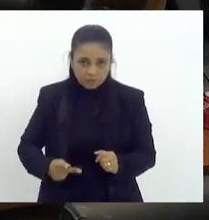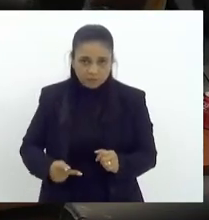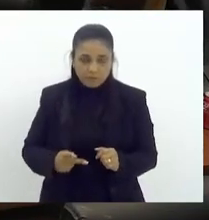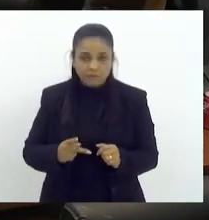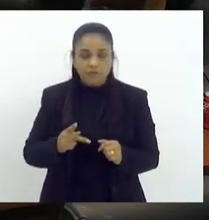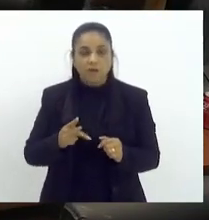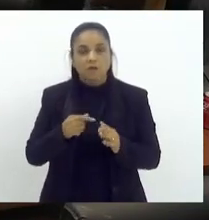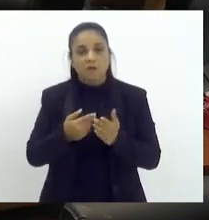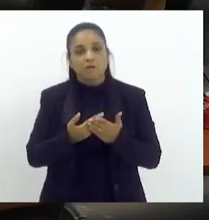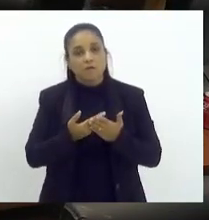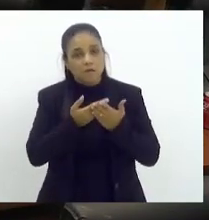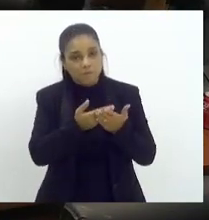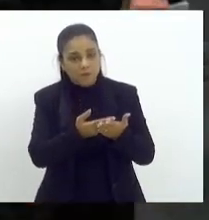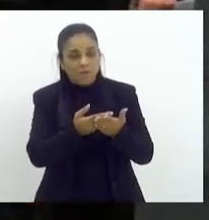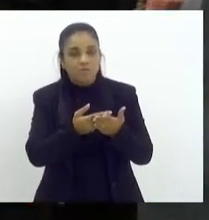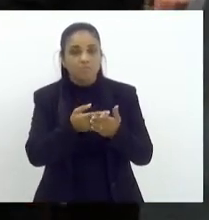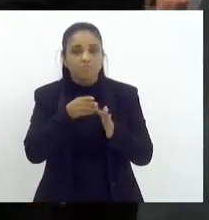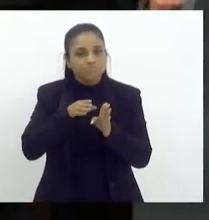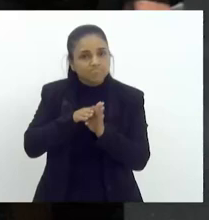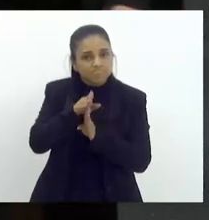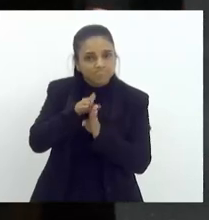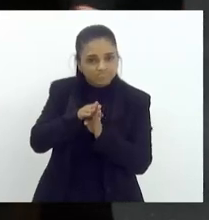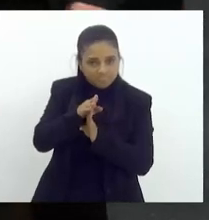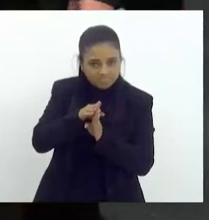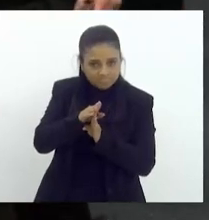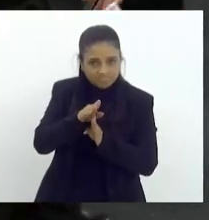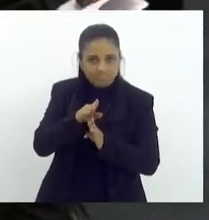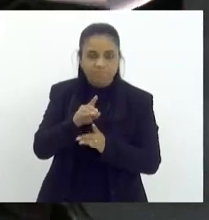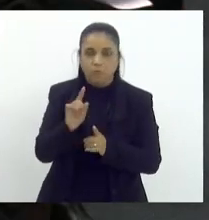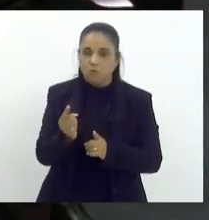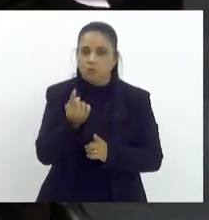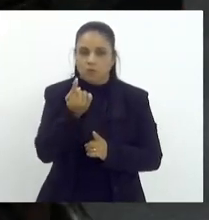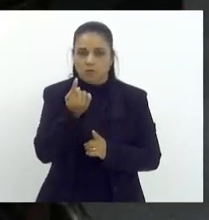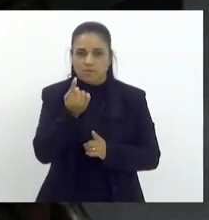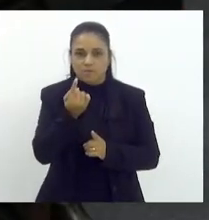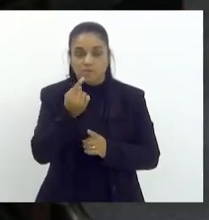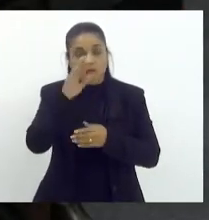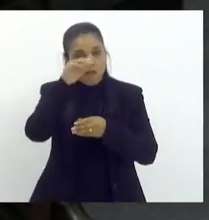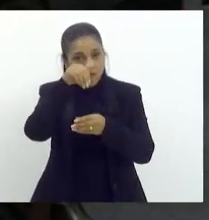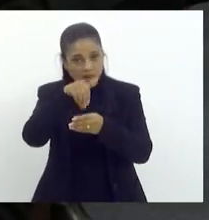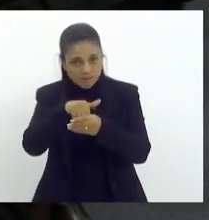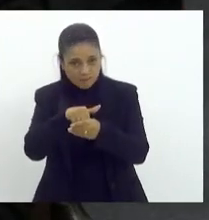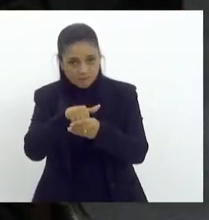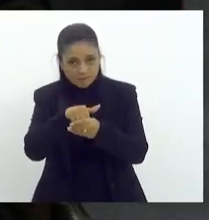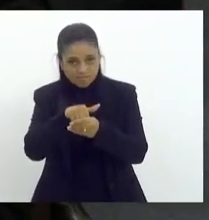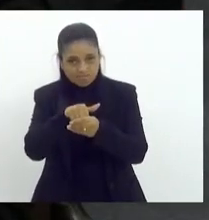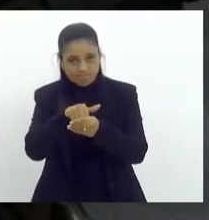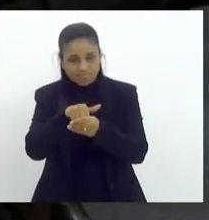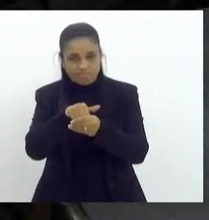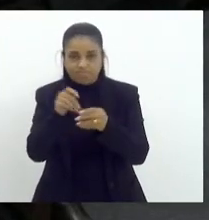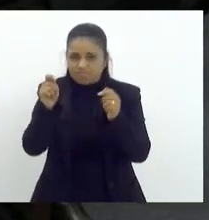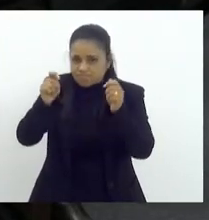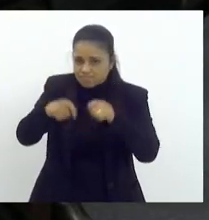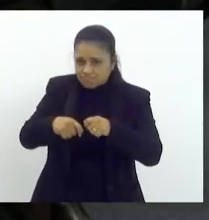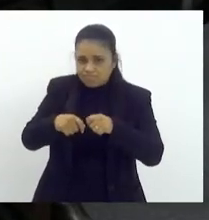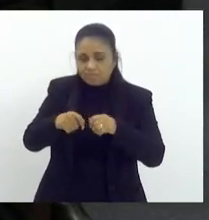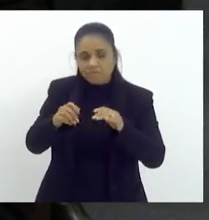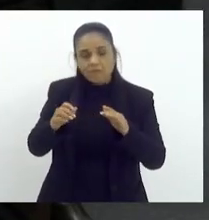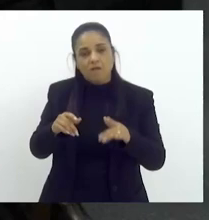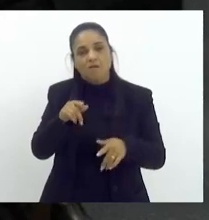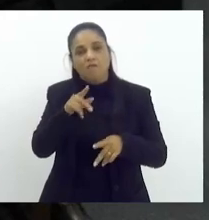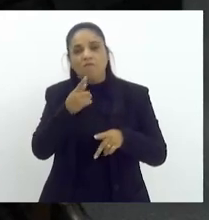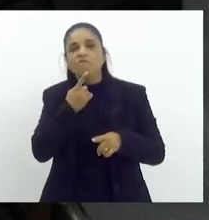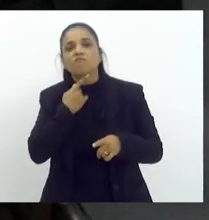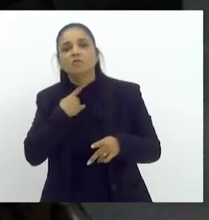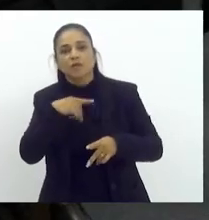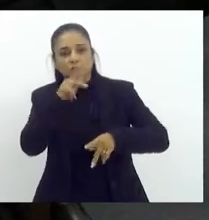eu queria fazer uma recomendação apenas seu presidente a eleição permite que a vontade Popular seja manifestada